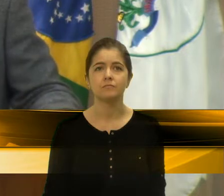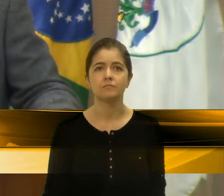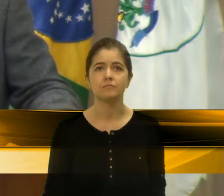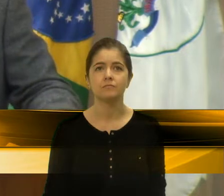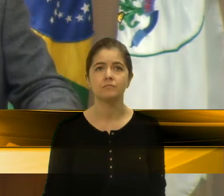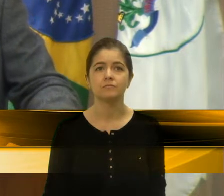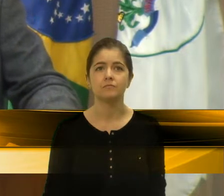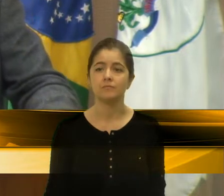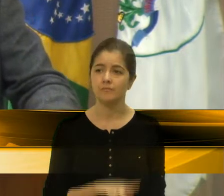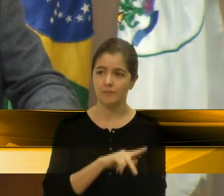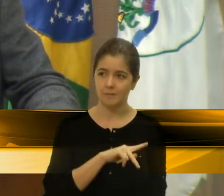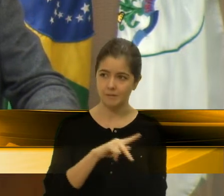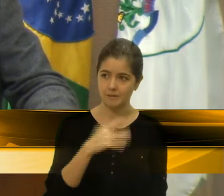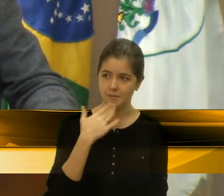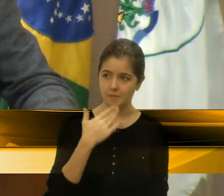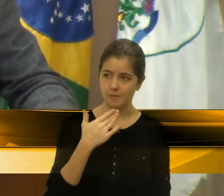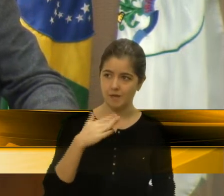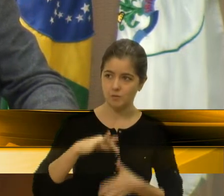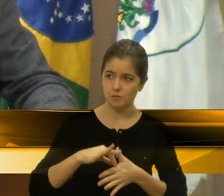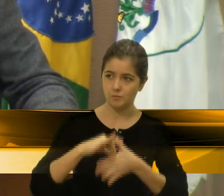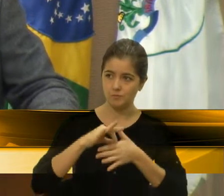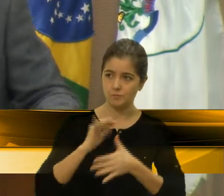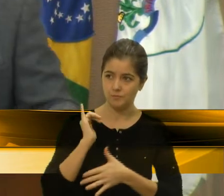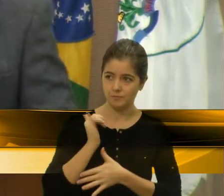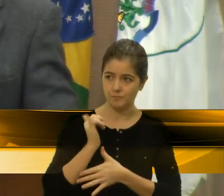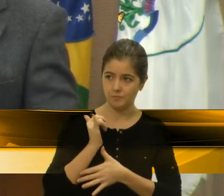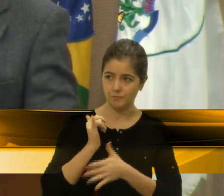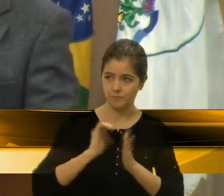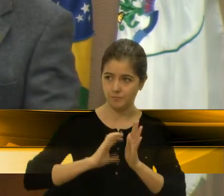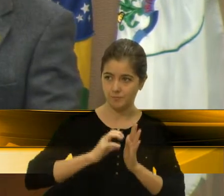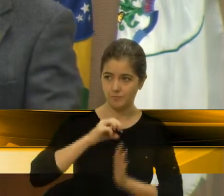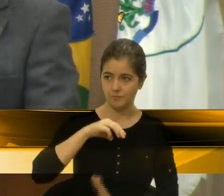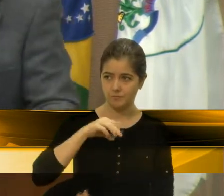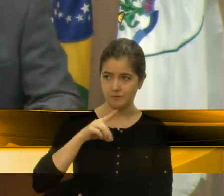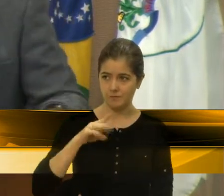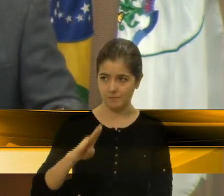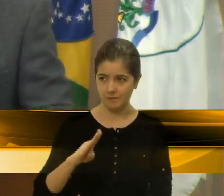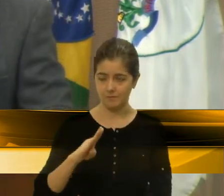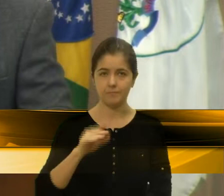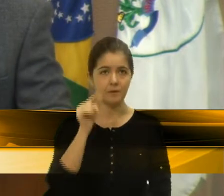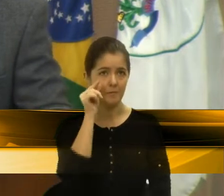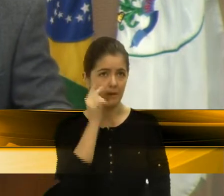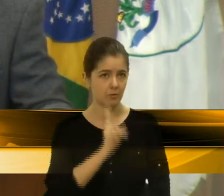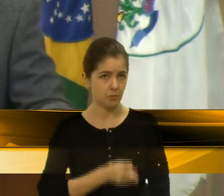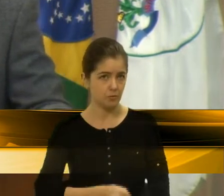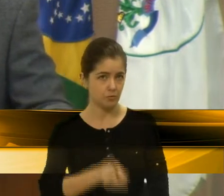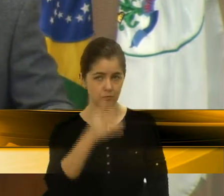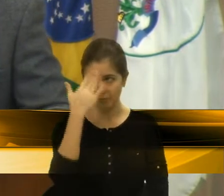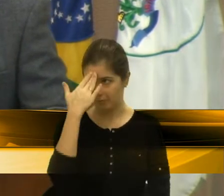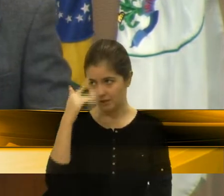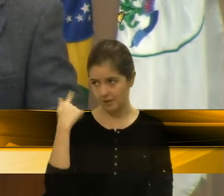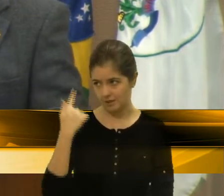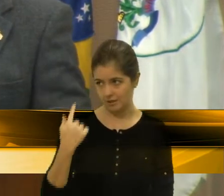Senhora presidente, uma declaração de líder ao MDB. Vereador Périco prossegue em declaração de líder. Obrigado, vereadora Gladys.